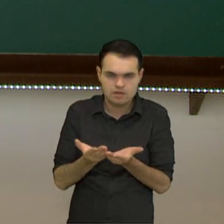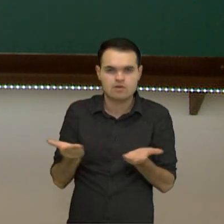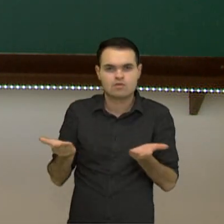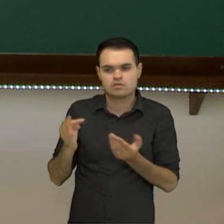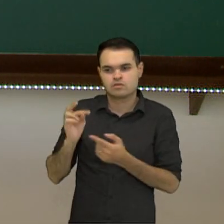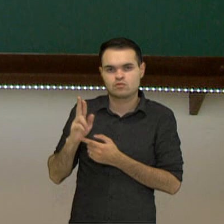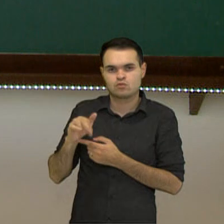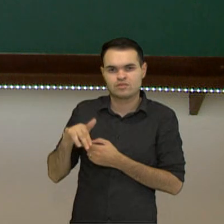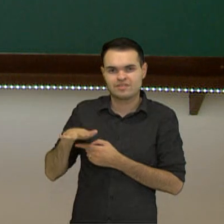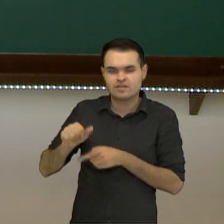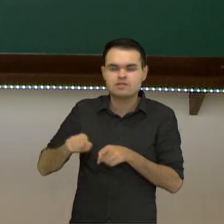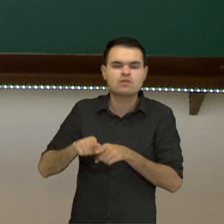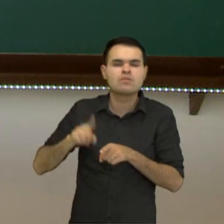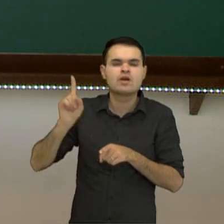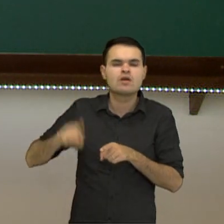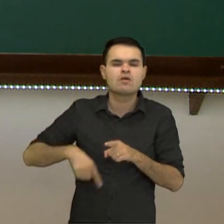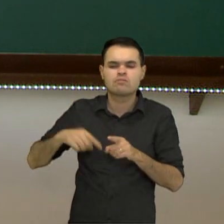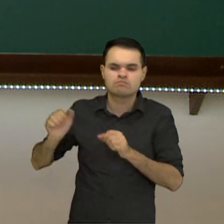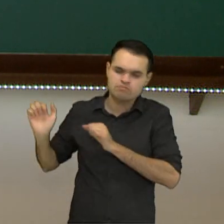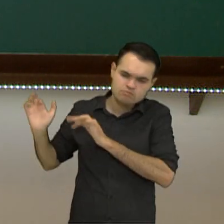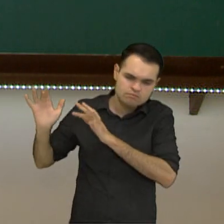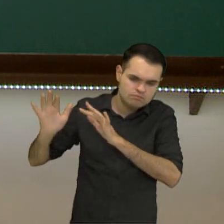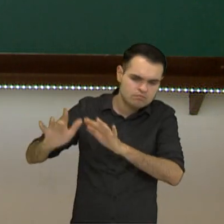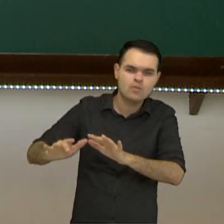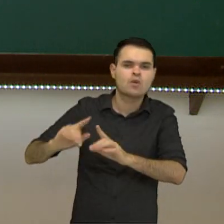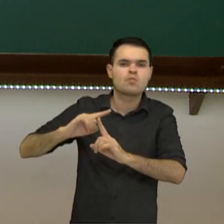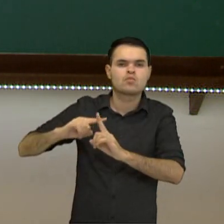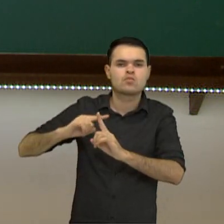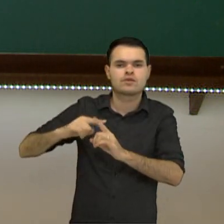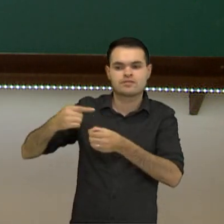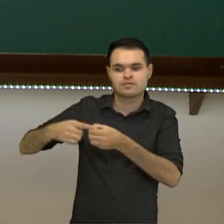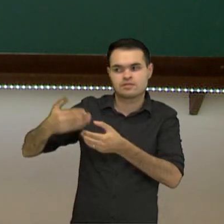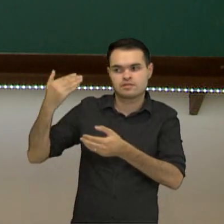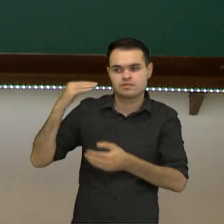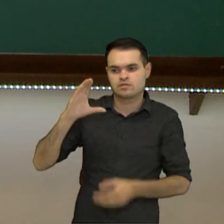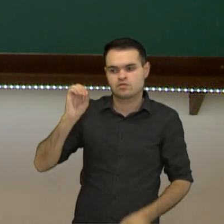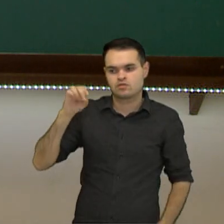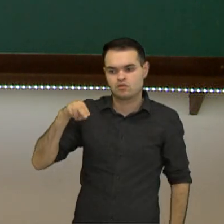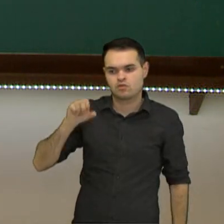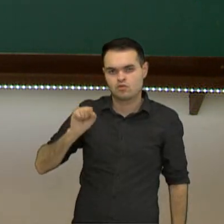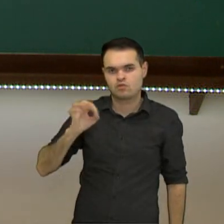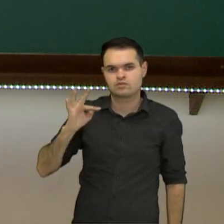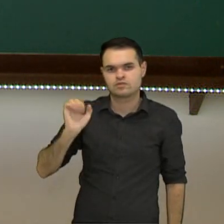né, atacada. Por que isso? Porque a cidade de Constantinopla, ela